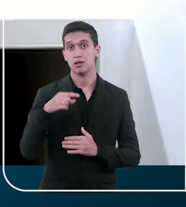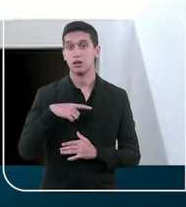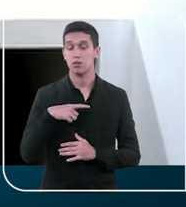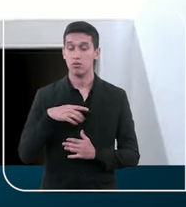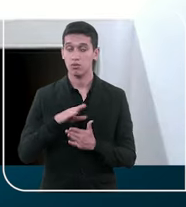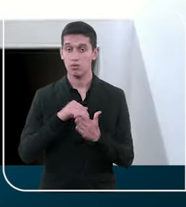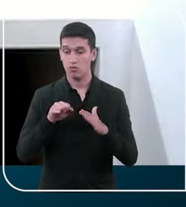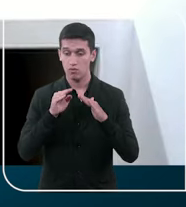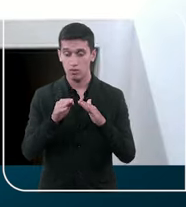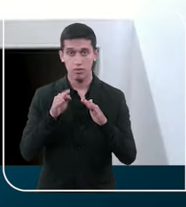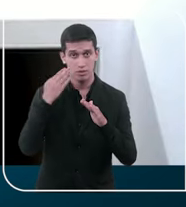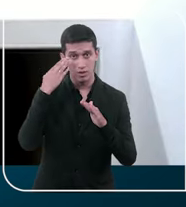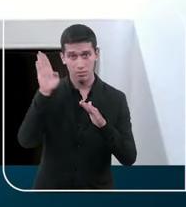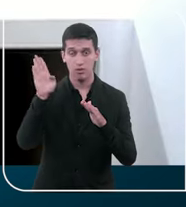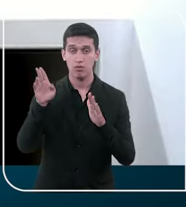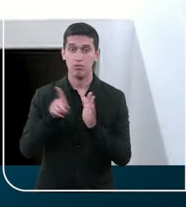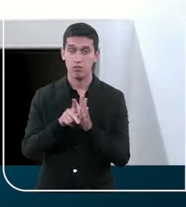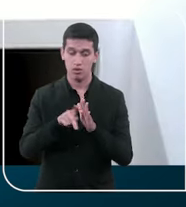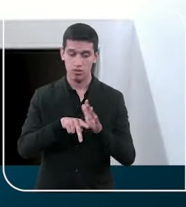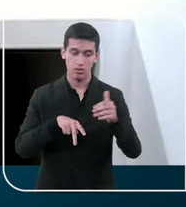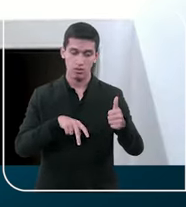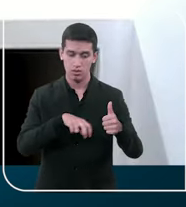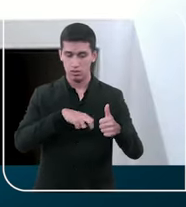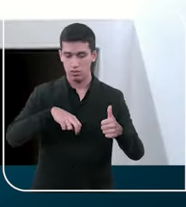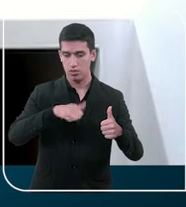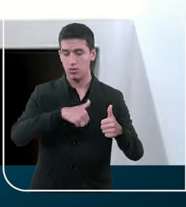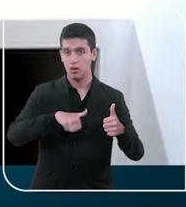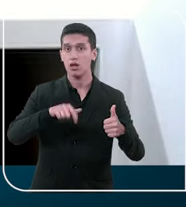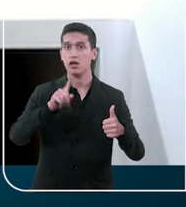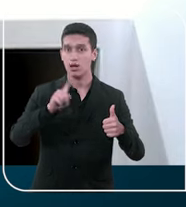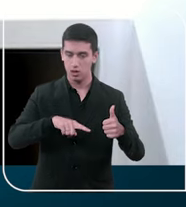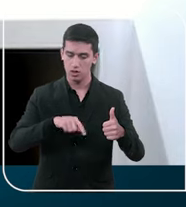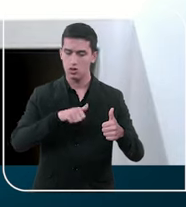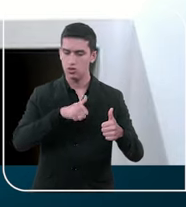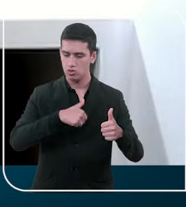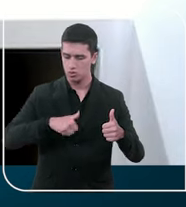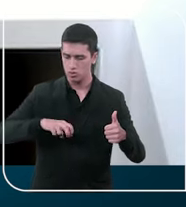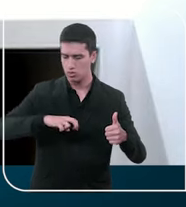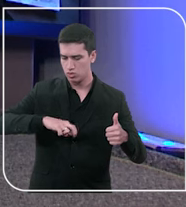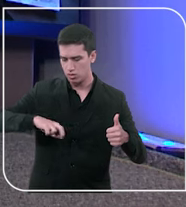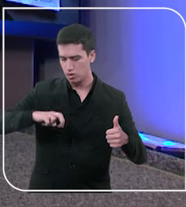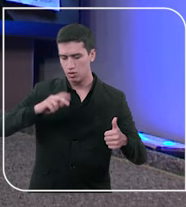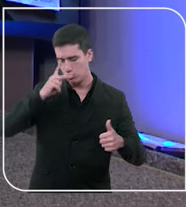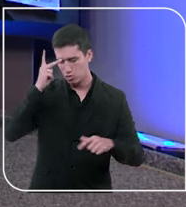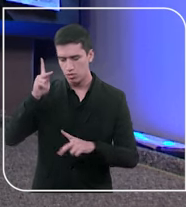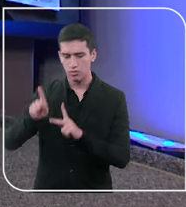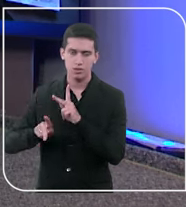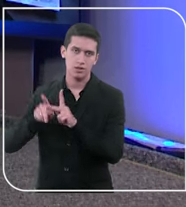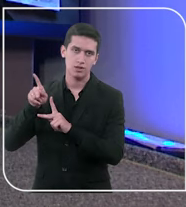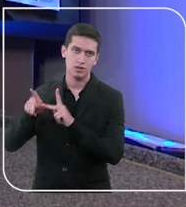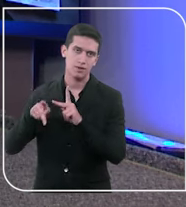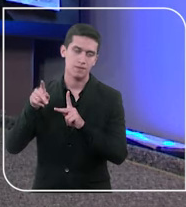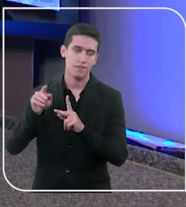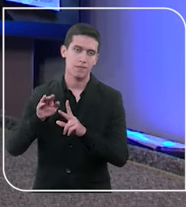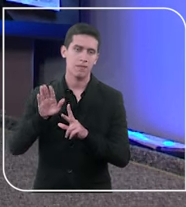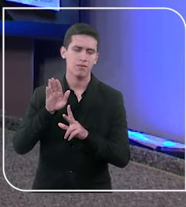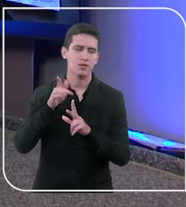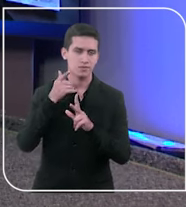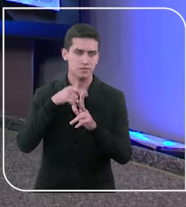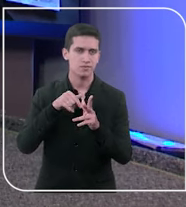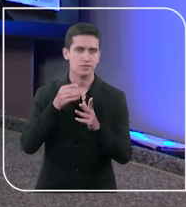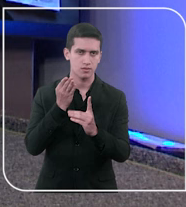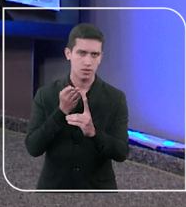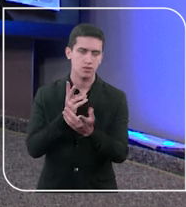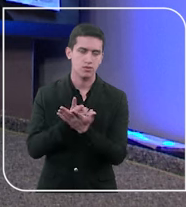afastando desse objetivo principal do Tribunal do Júri, que é de ser um julgamento popular. Mas ainda com você,